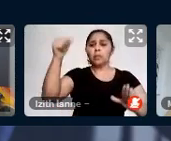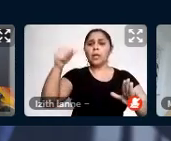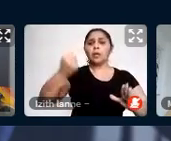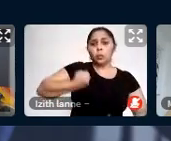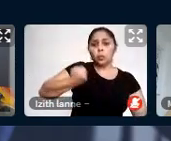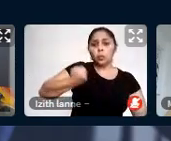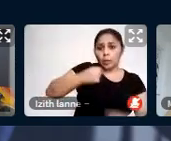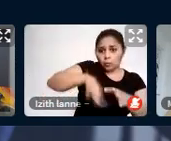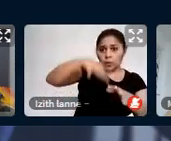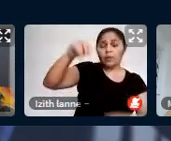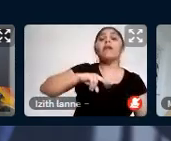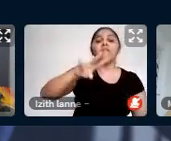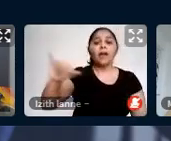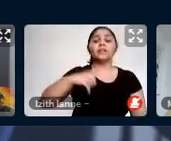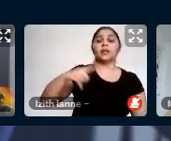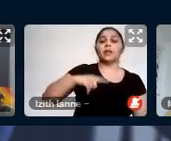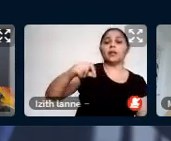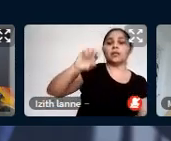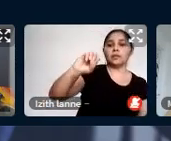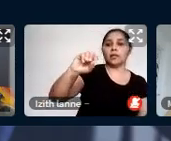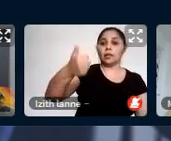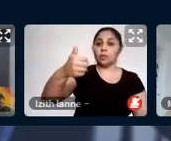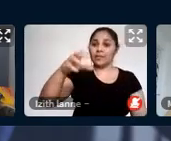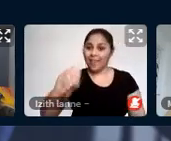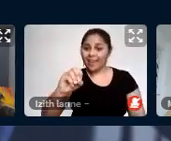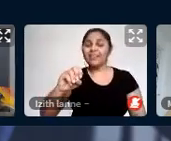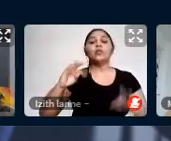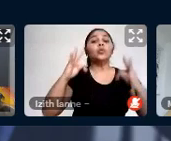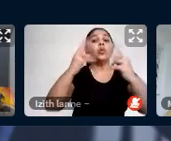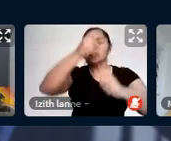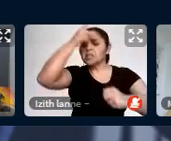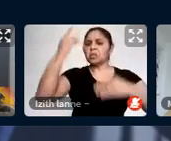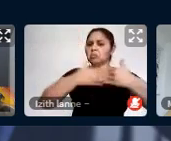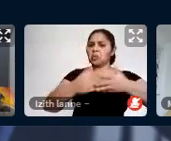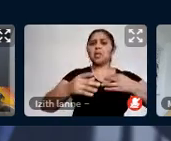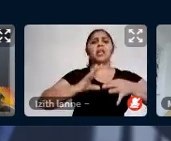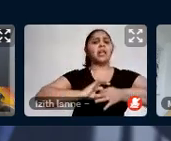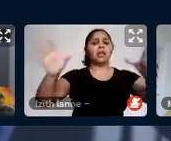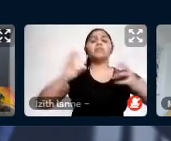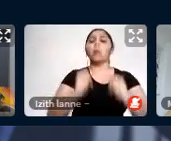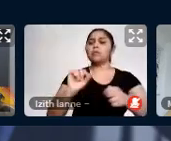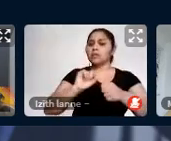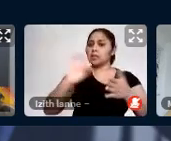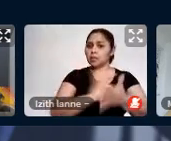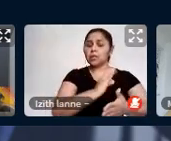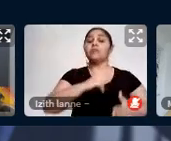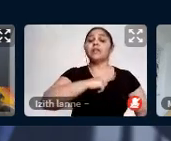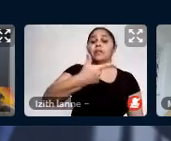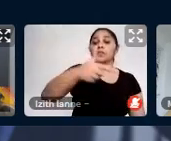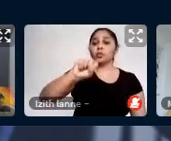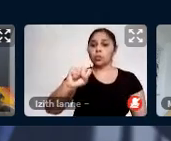010, público externo, ampla concorrência, 28 vagas com